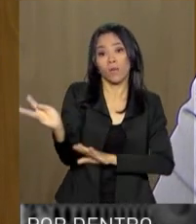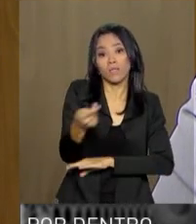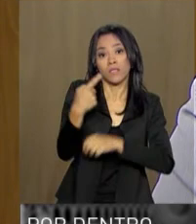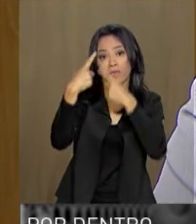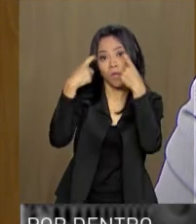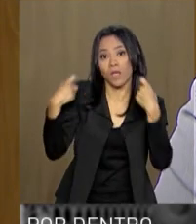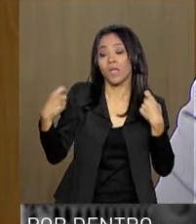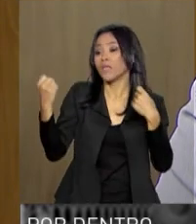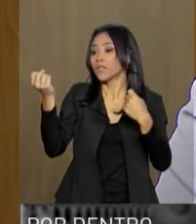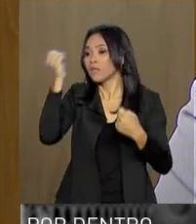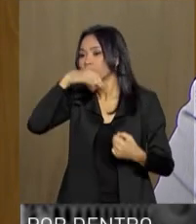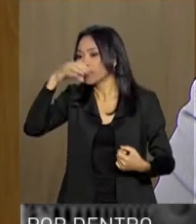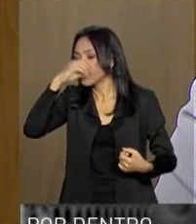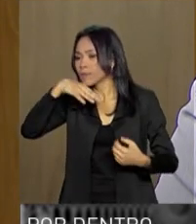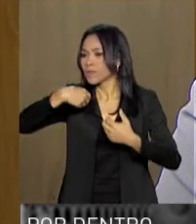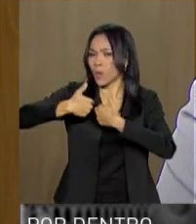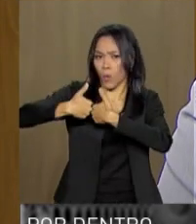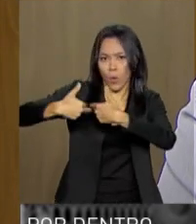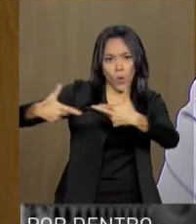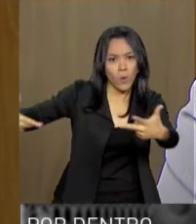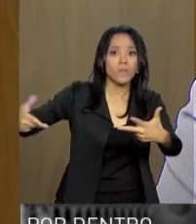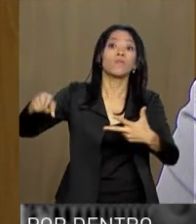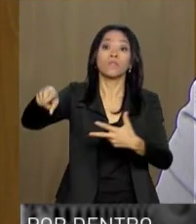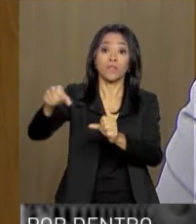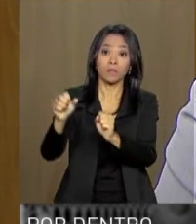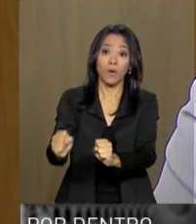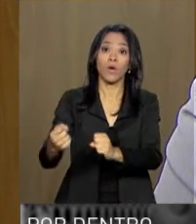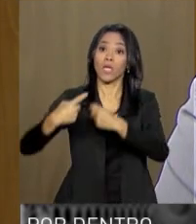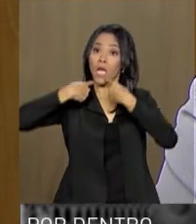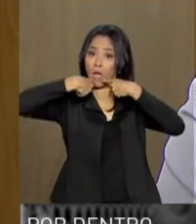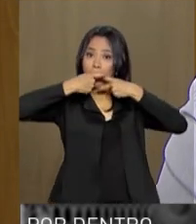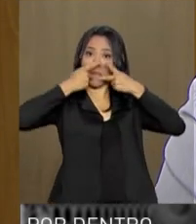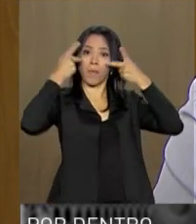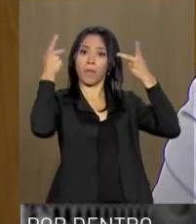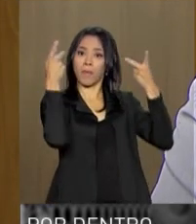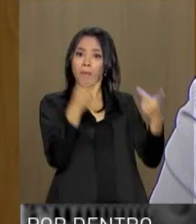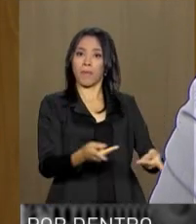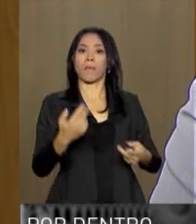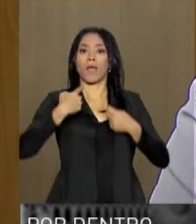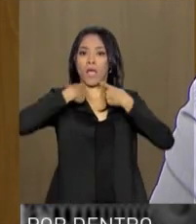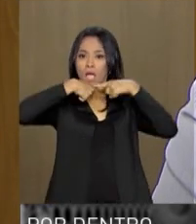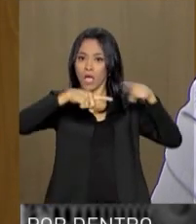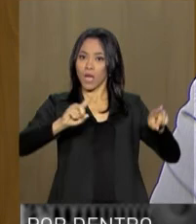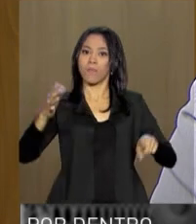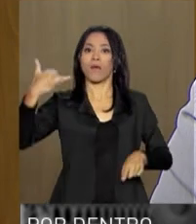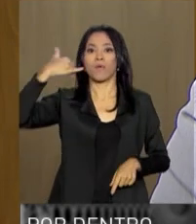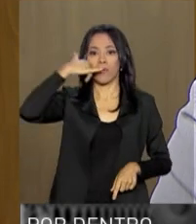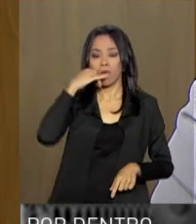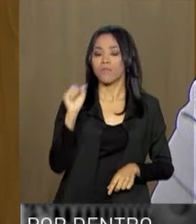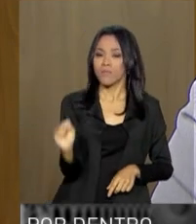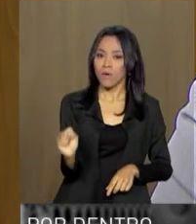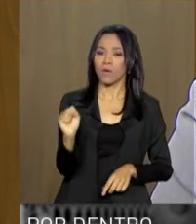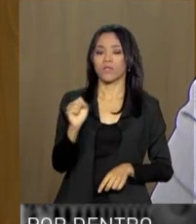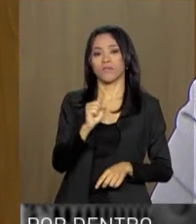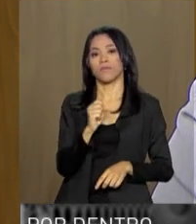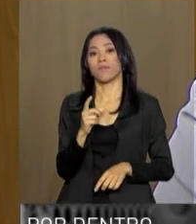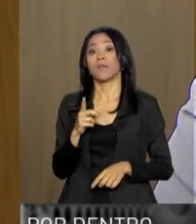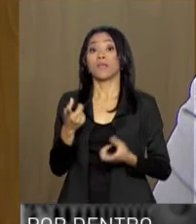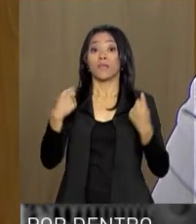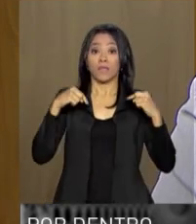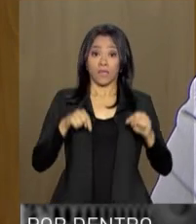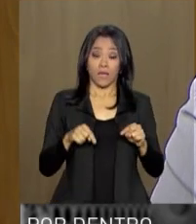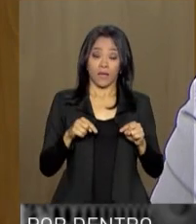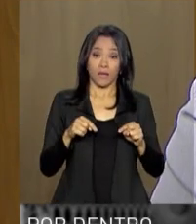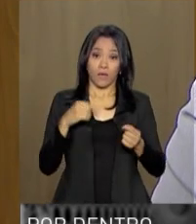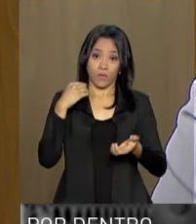elas possam realmente se comunicar com o observatório só deixa claro que a posição do ministro direito humano do ministro